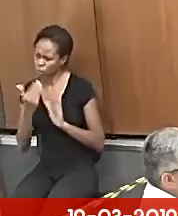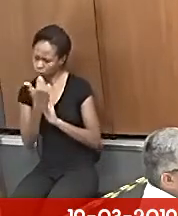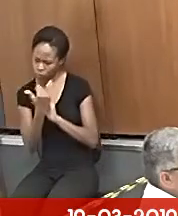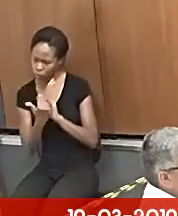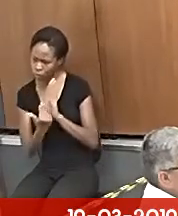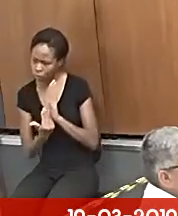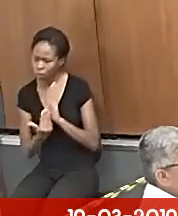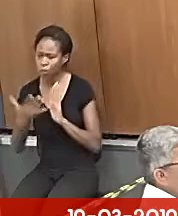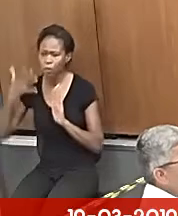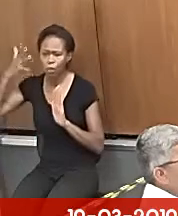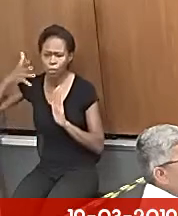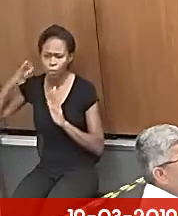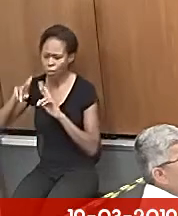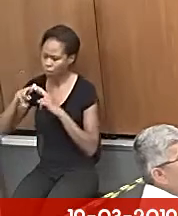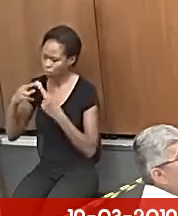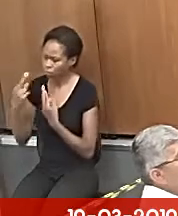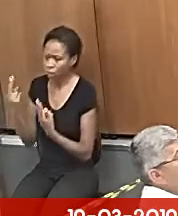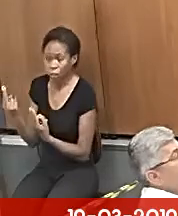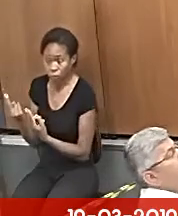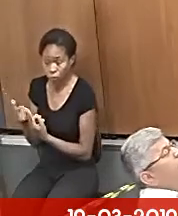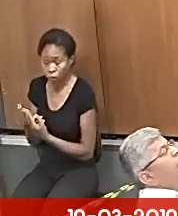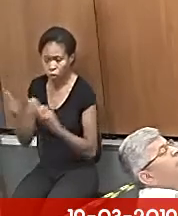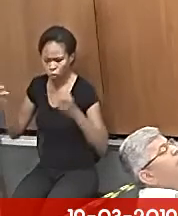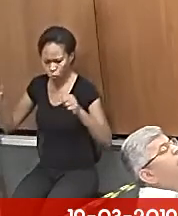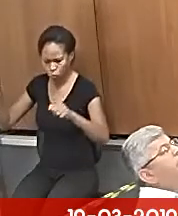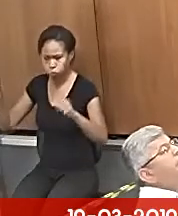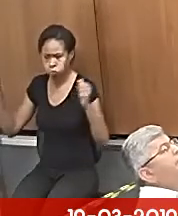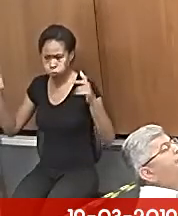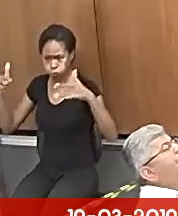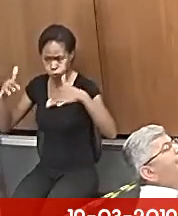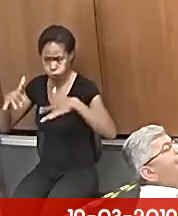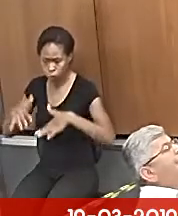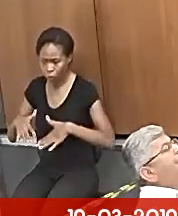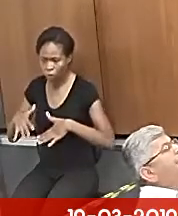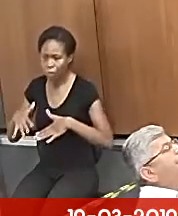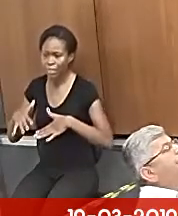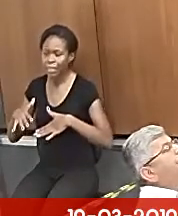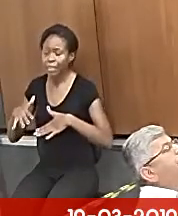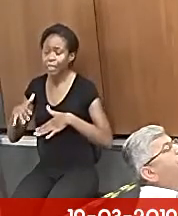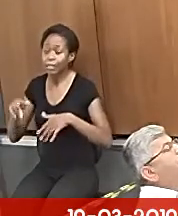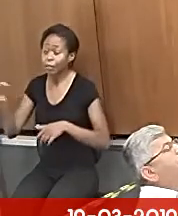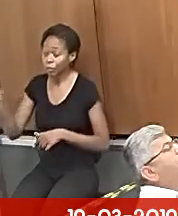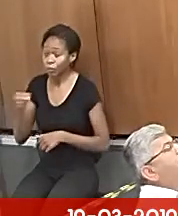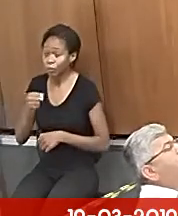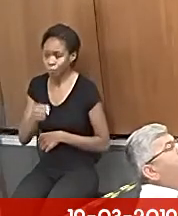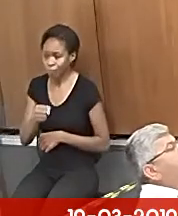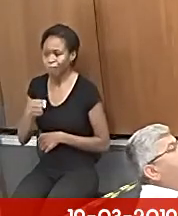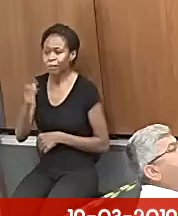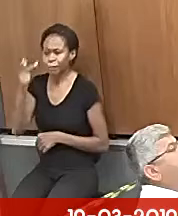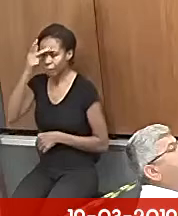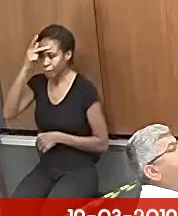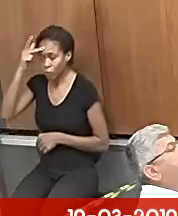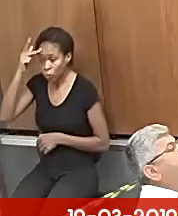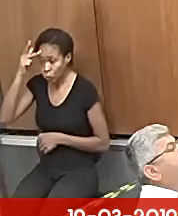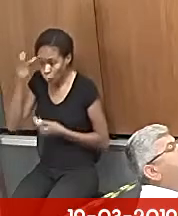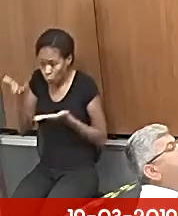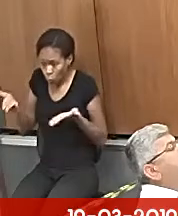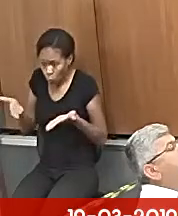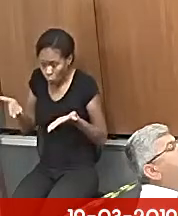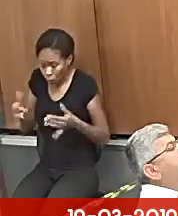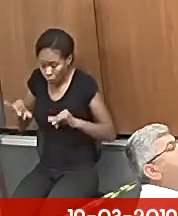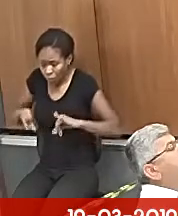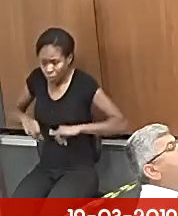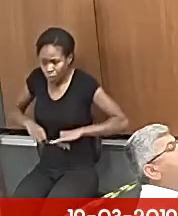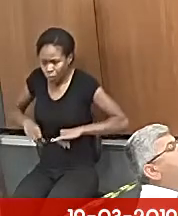públicas é trazendo inclusive as pessoas aqui que sofrem hoje com